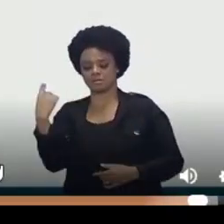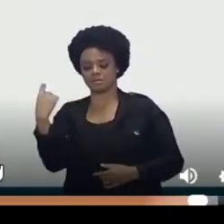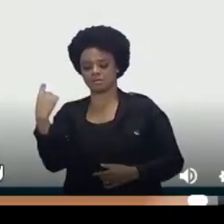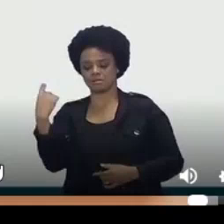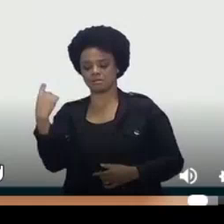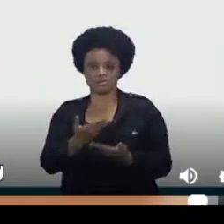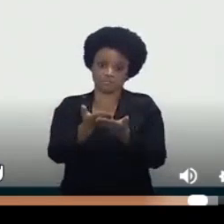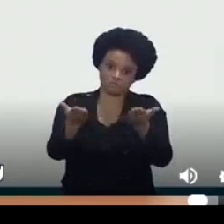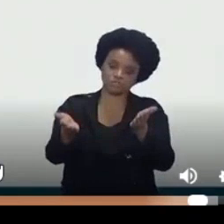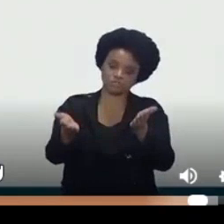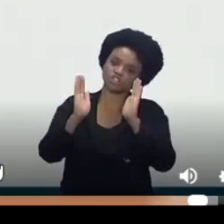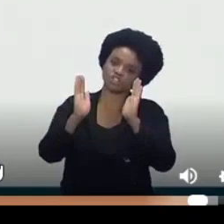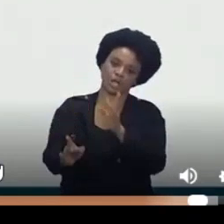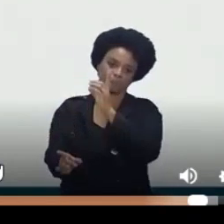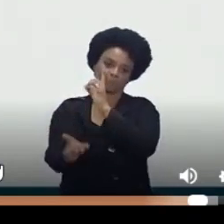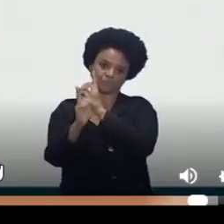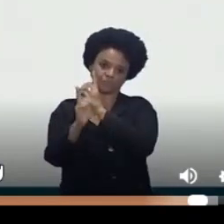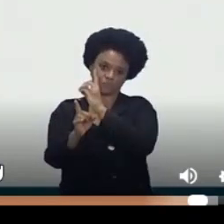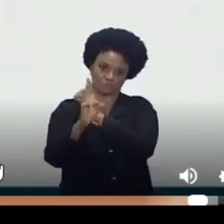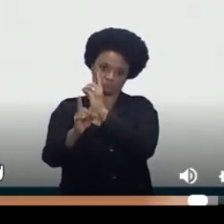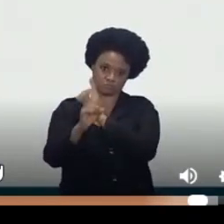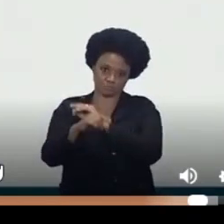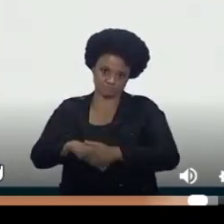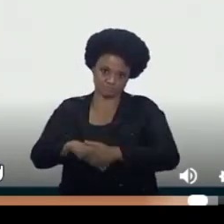que você encontrou.